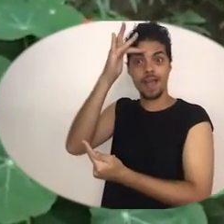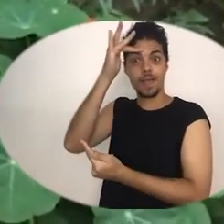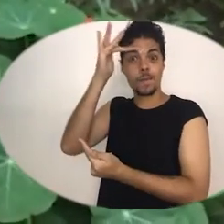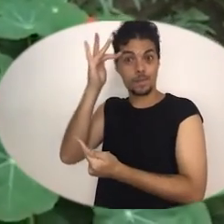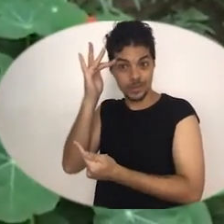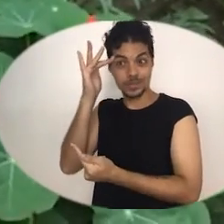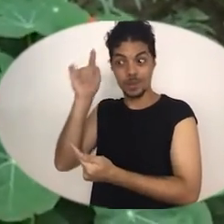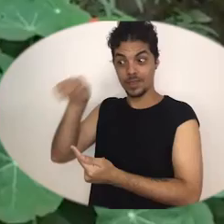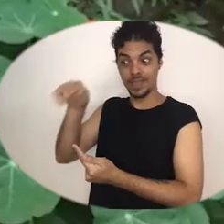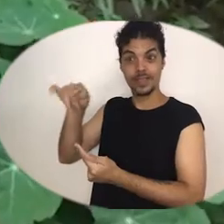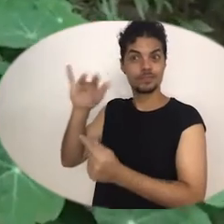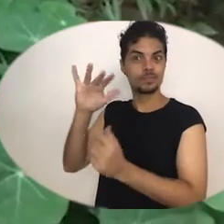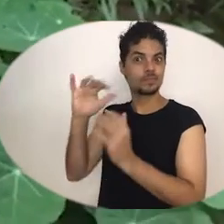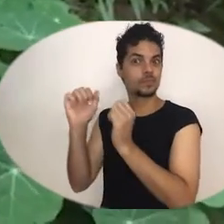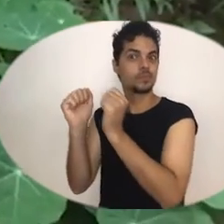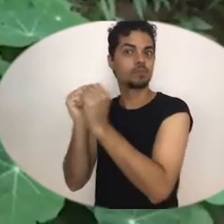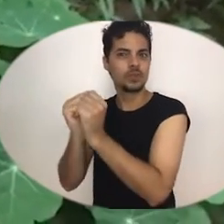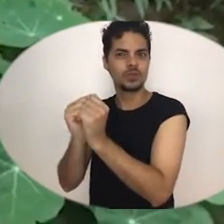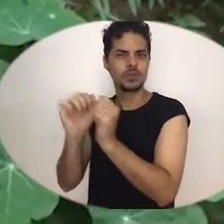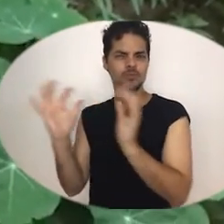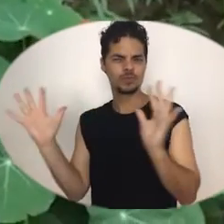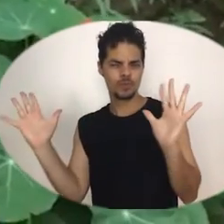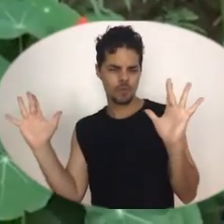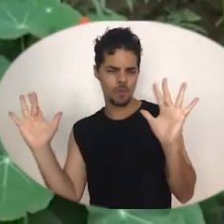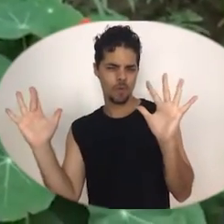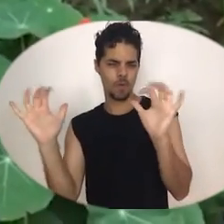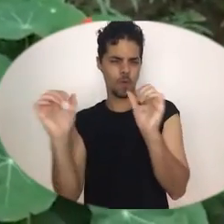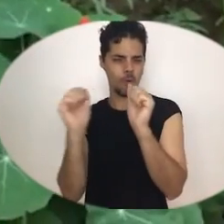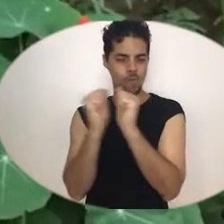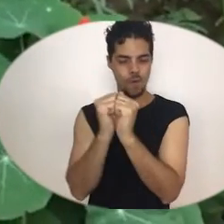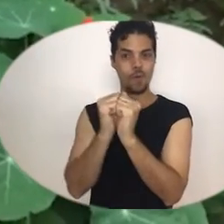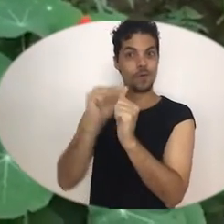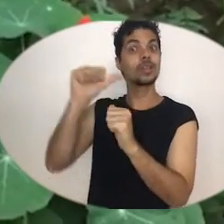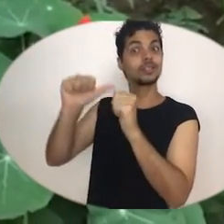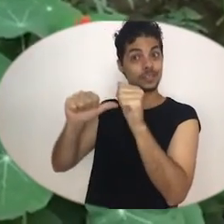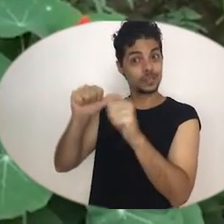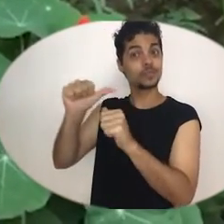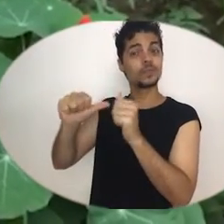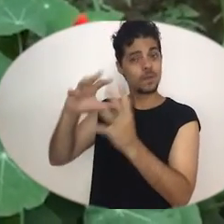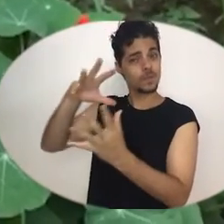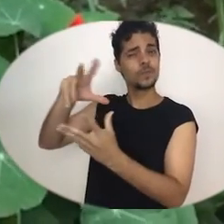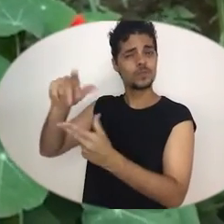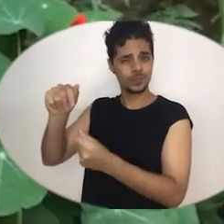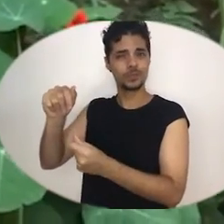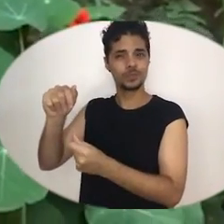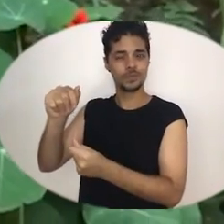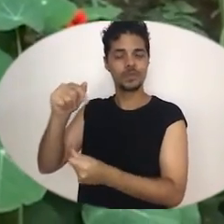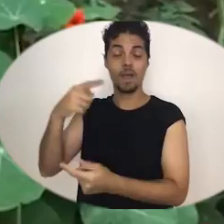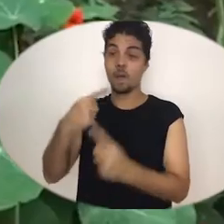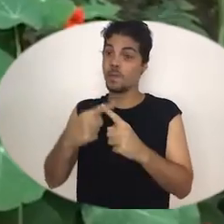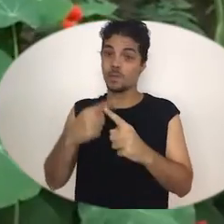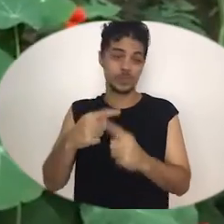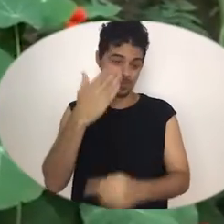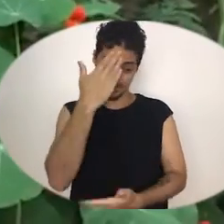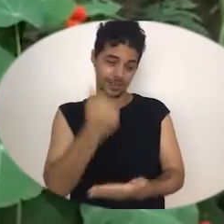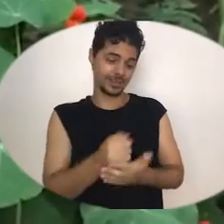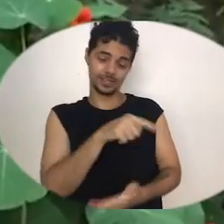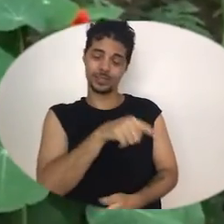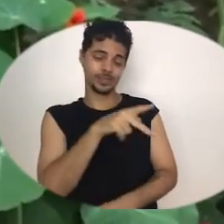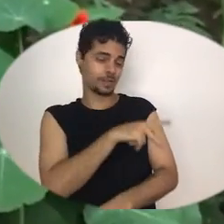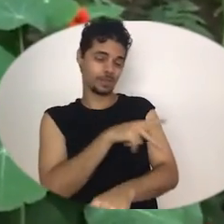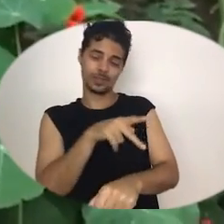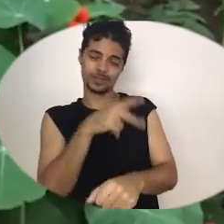quem transforma o mundo. Então, eu acredito muito nisso e sigo muito isso na minha prática